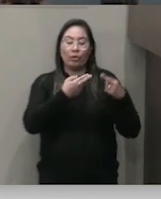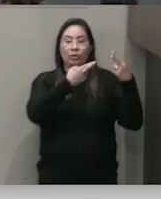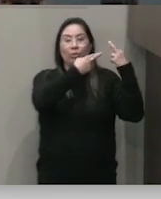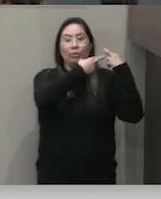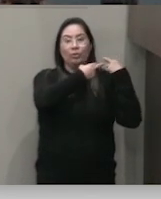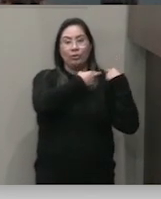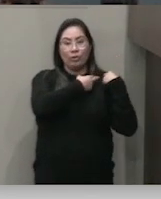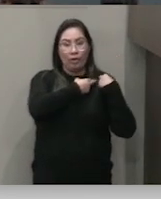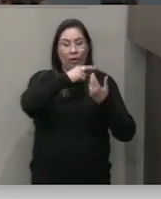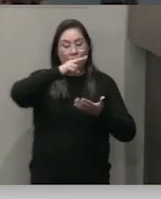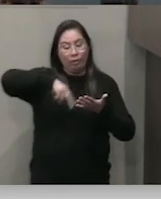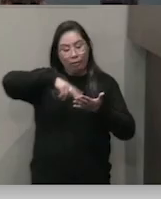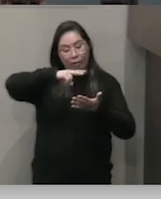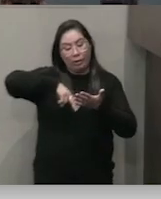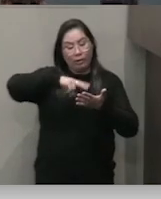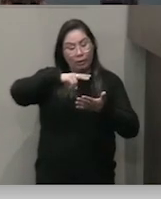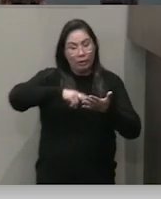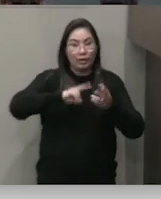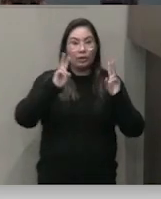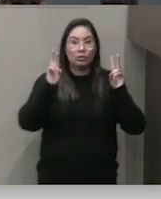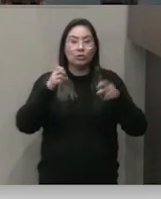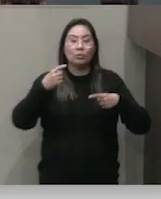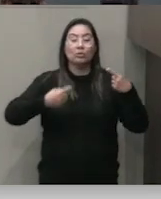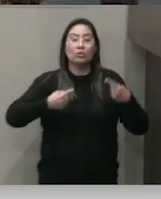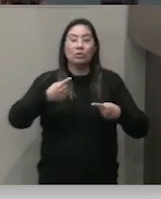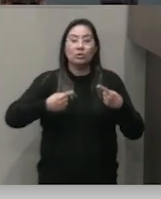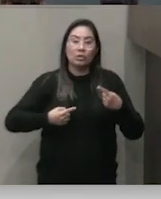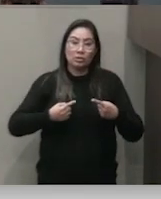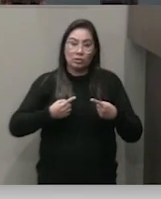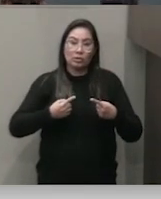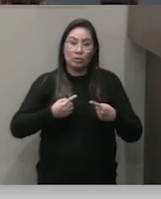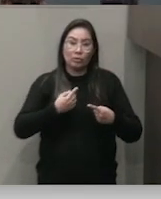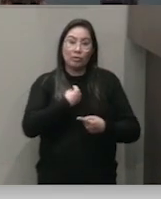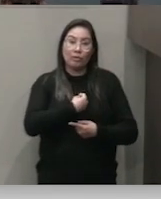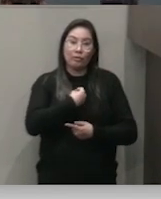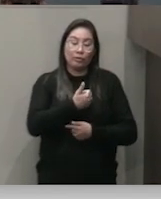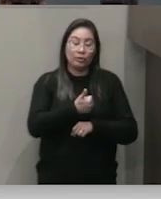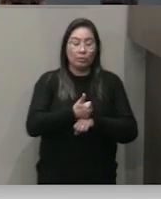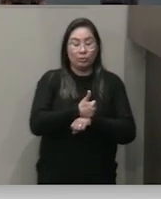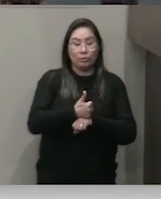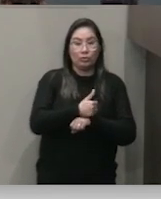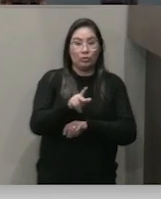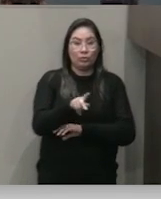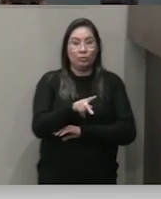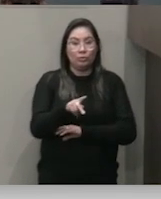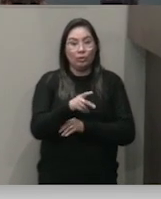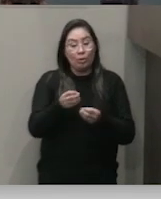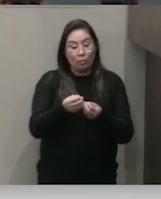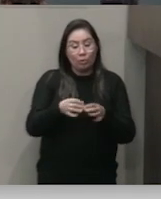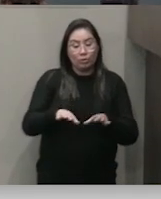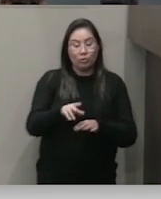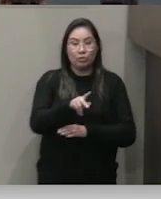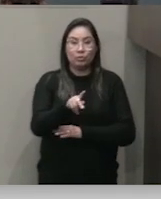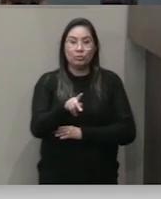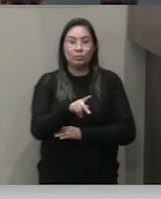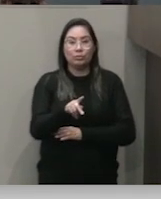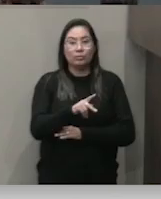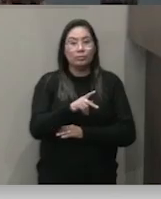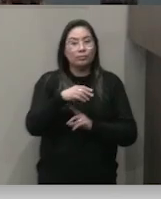tarefa de se debruçar sobre uma discussão que afeta o plano de carreira e que resulta em prejuízos para os professores